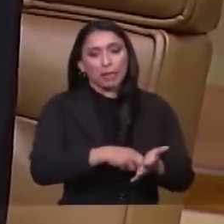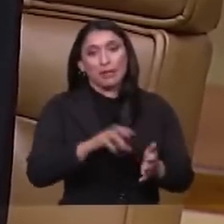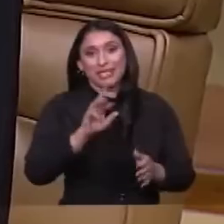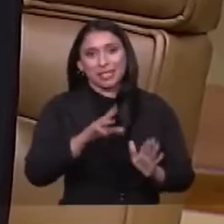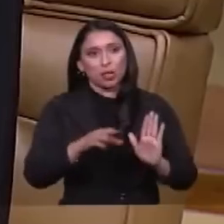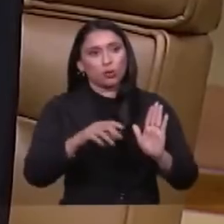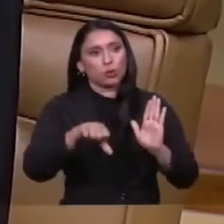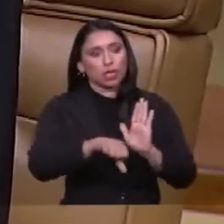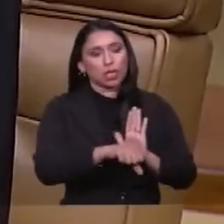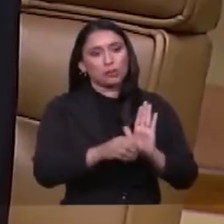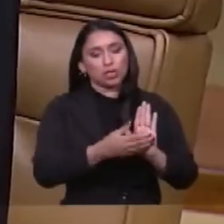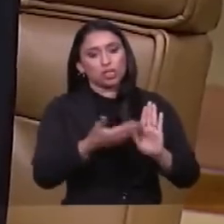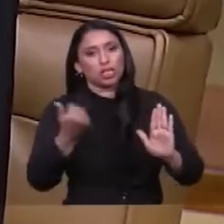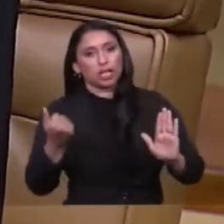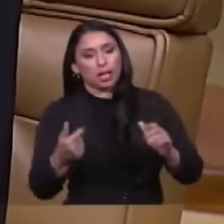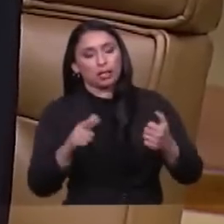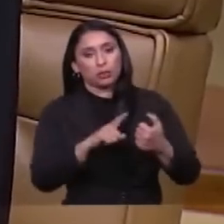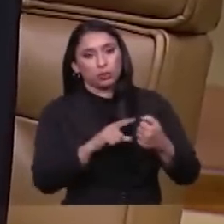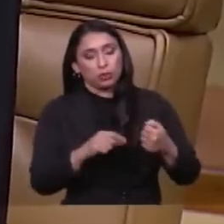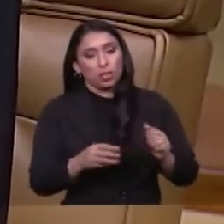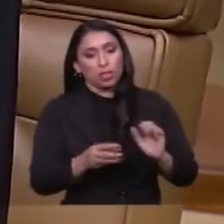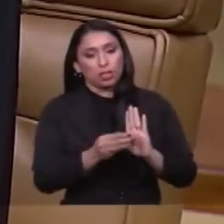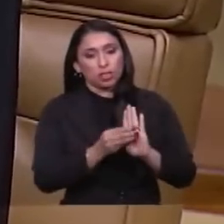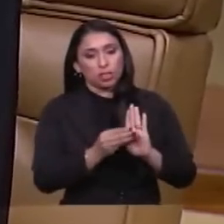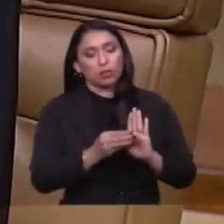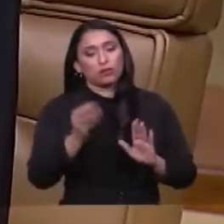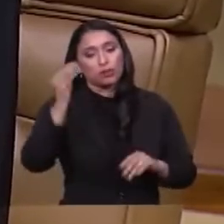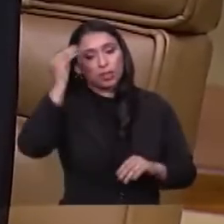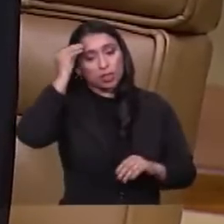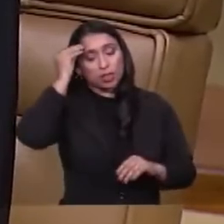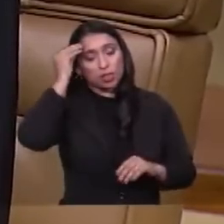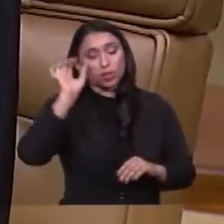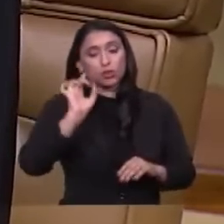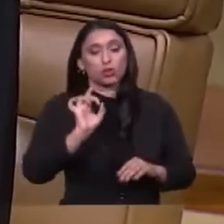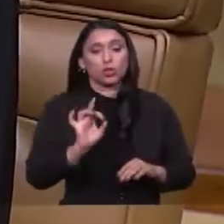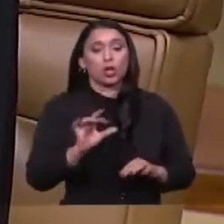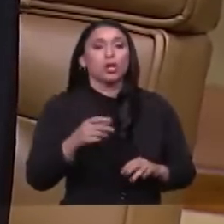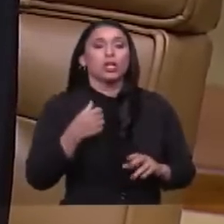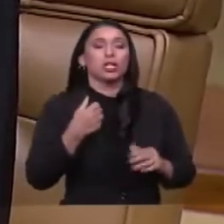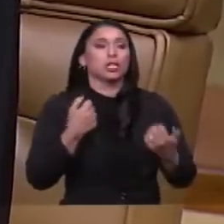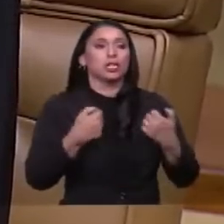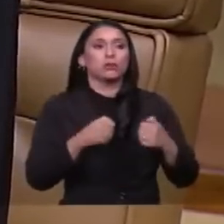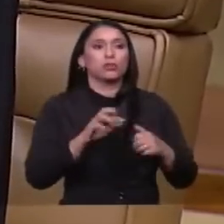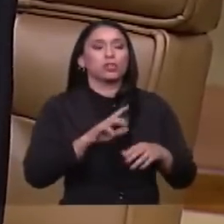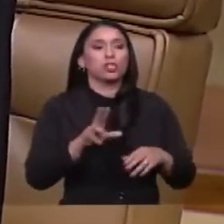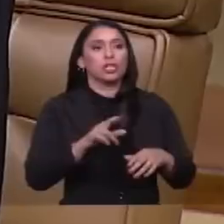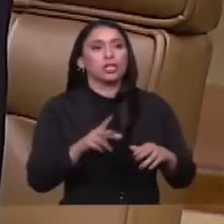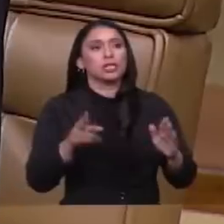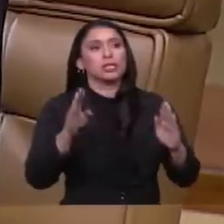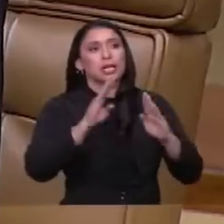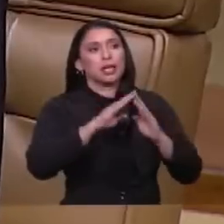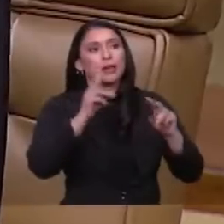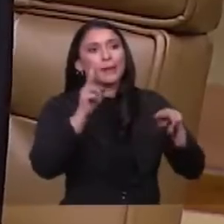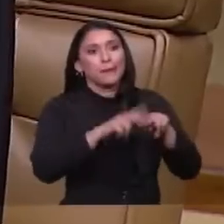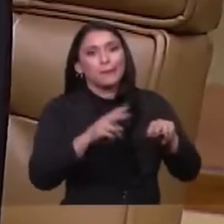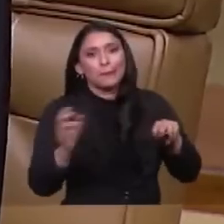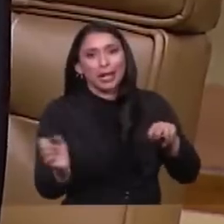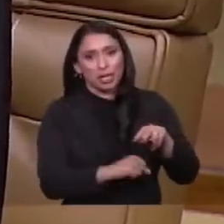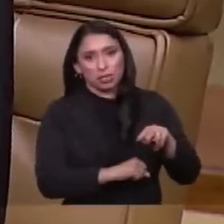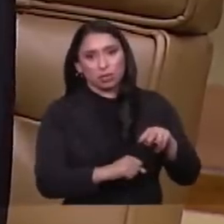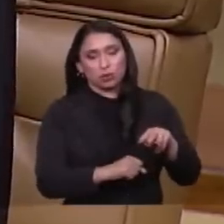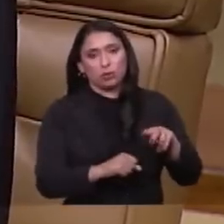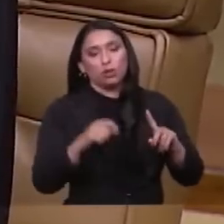descrita no dispositivo impugnado, entendida como uma exclusão das penas privativas de liberdade para o tipo.